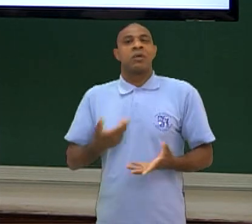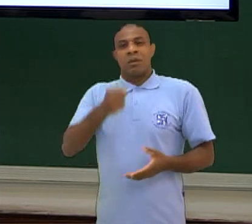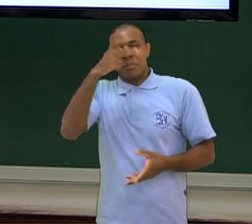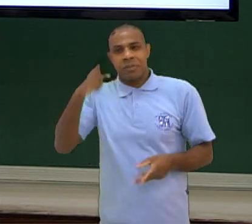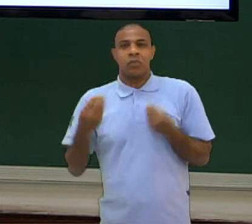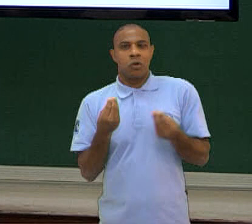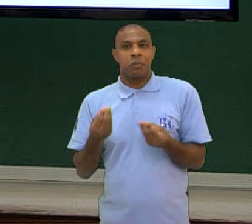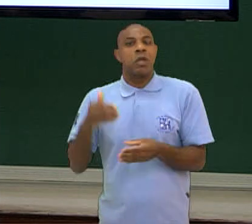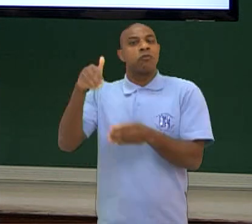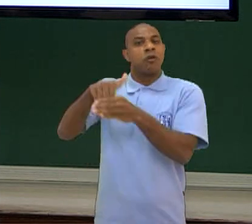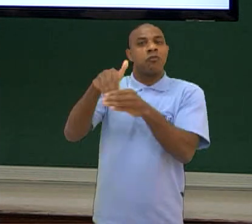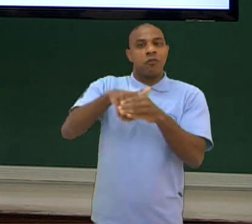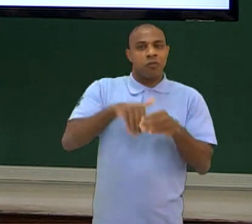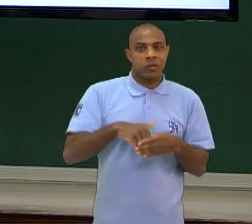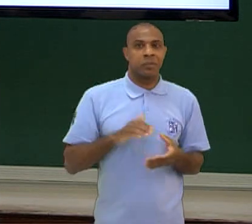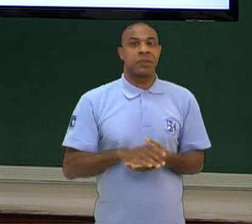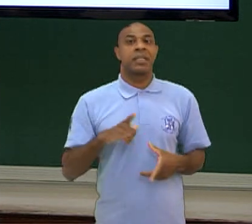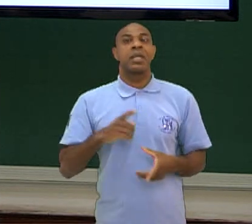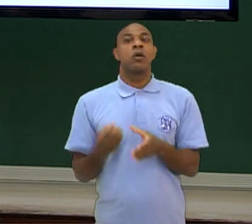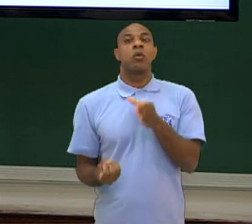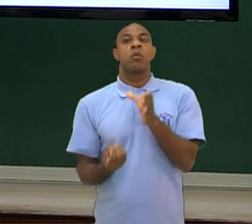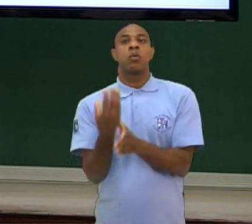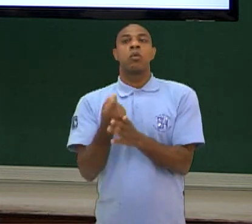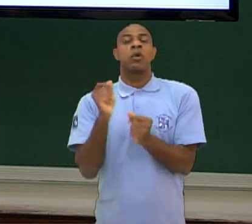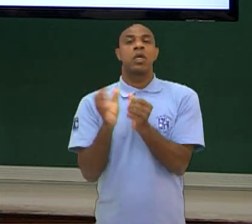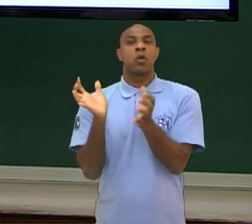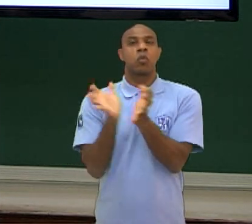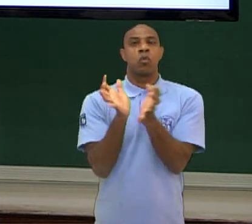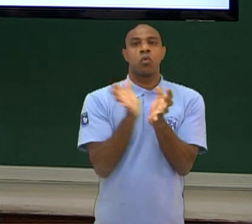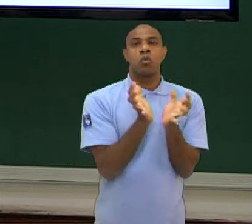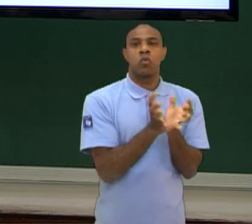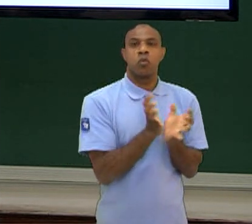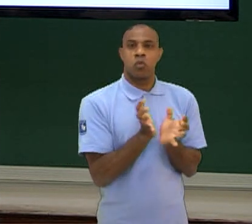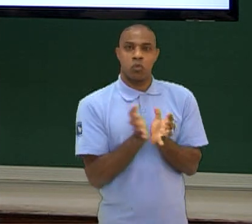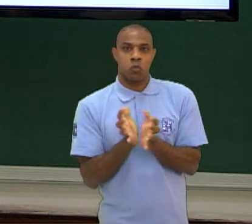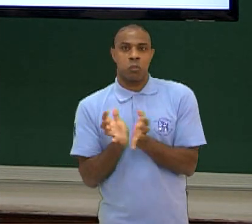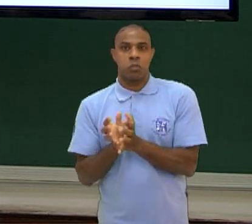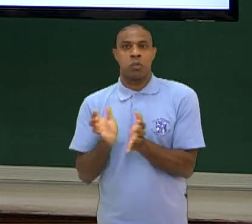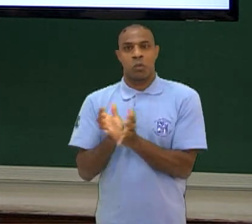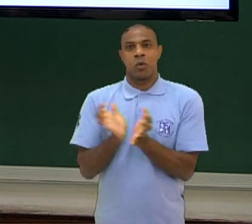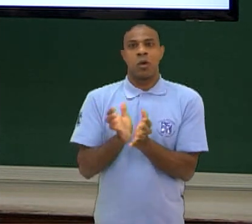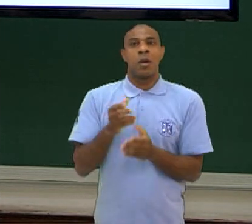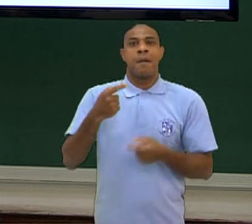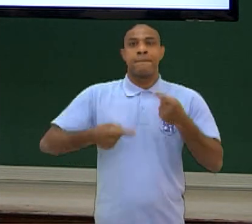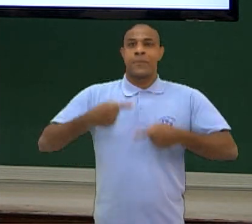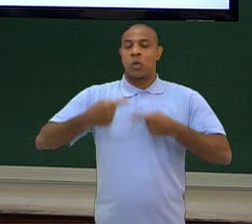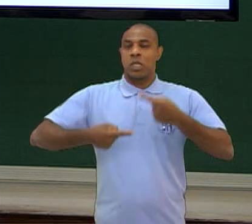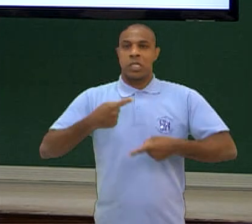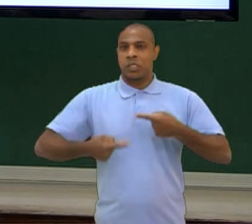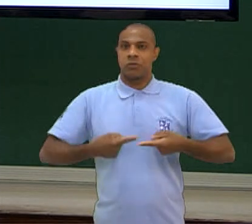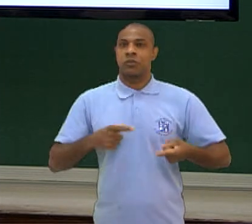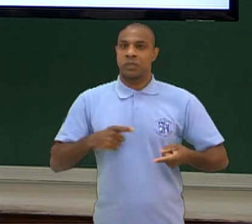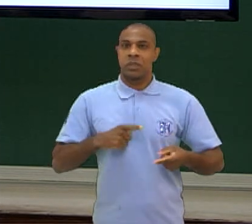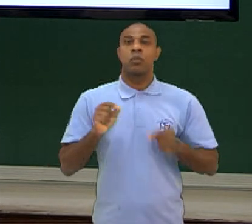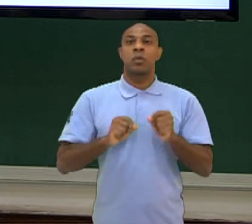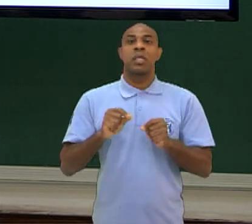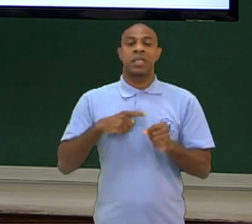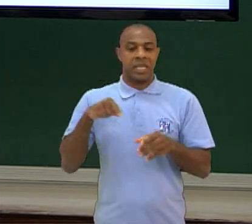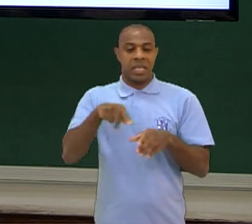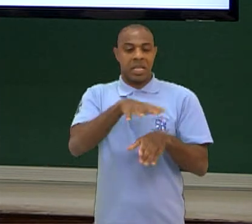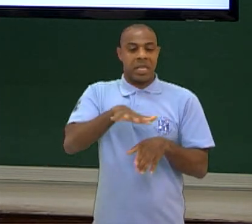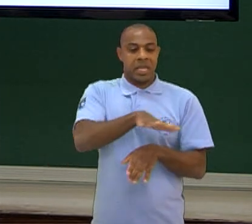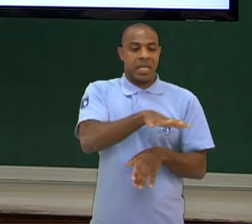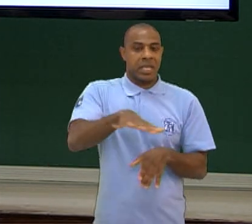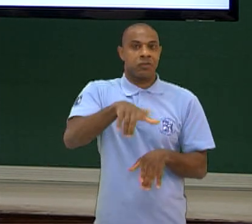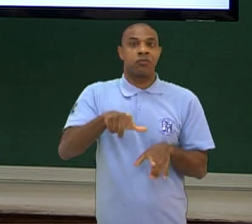criação dos partidos políticos. Os partidos são uma parte essencial da democracia moderna, porque são eles que vão se articular